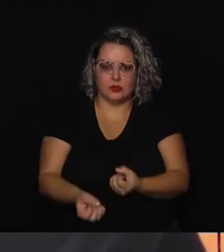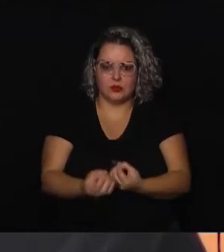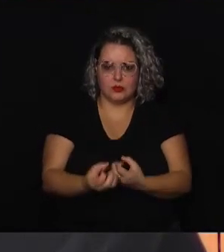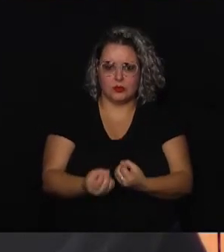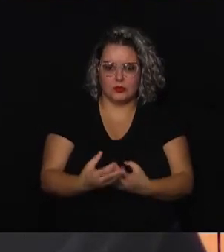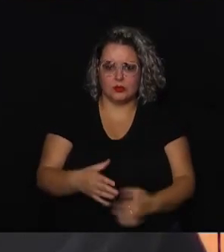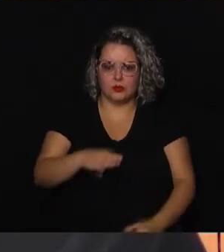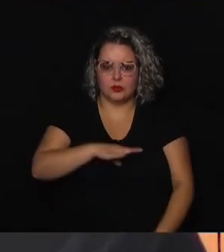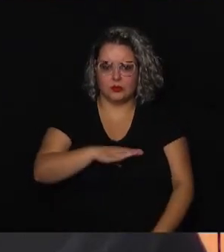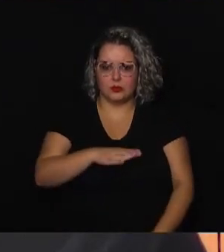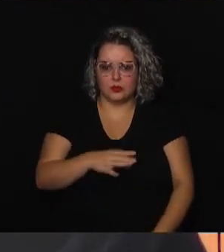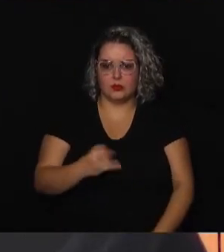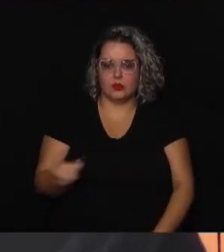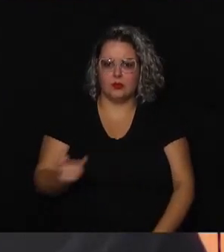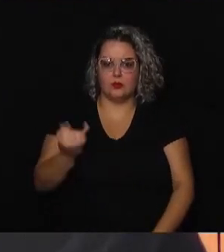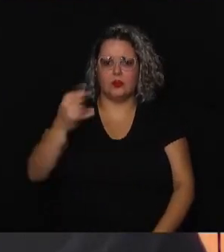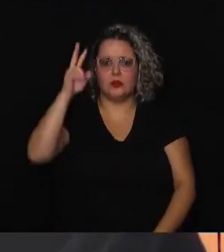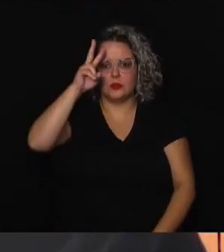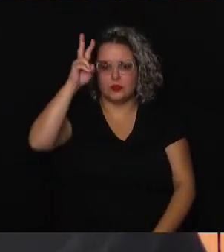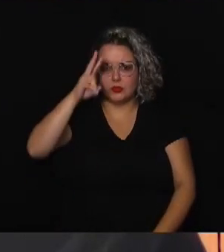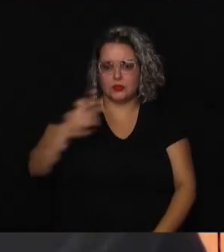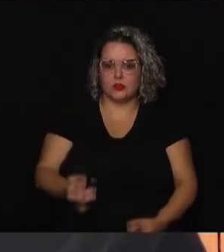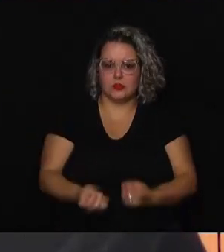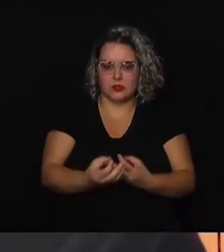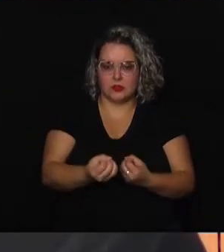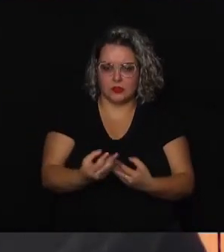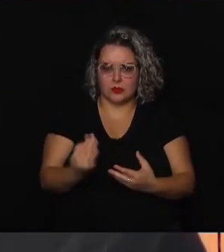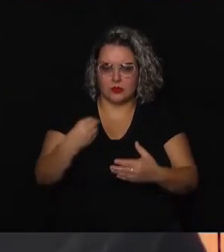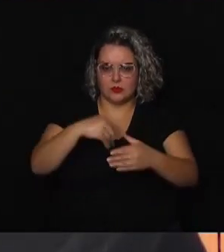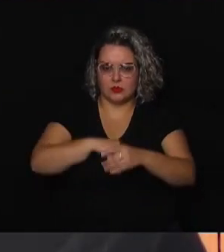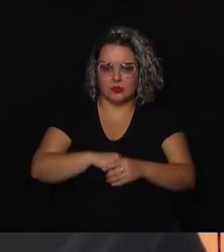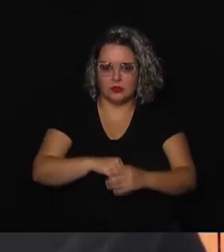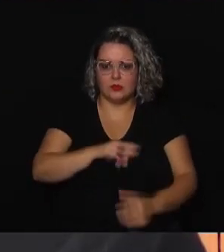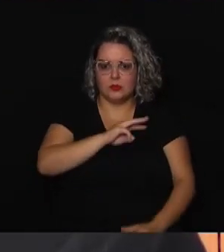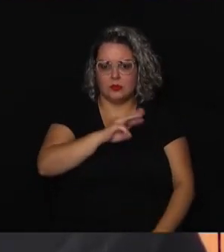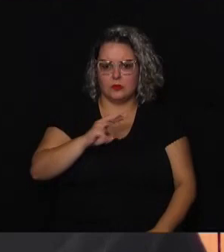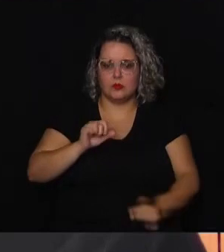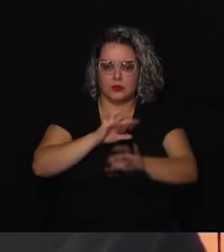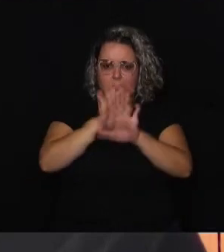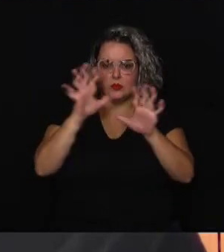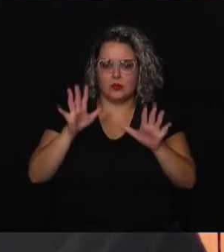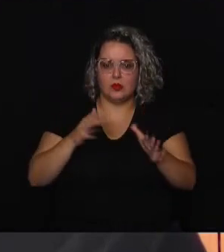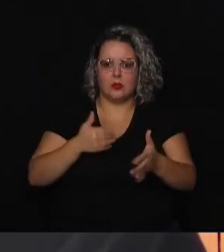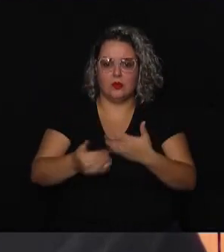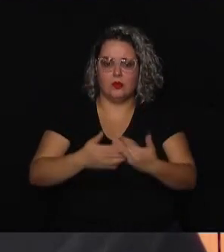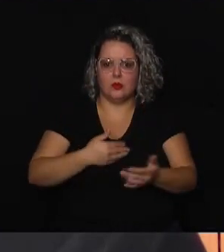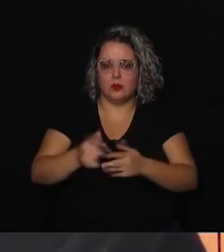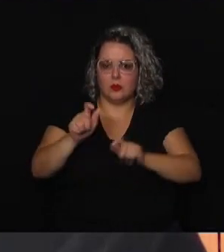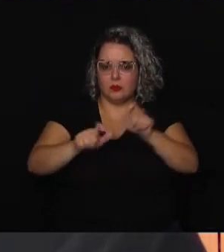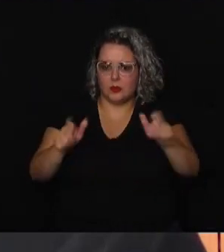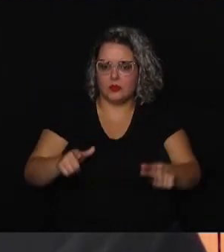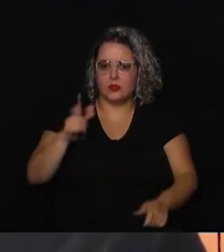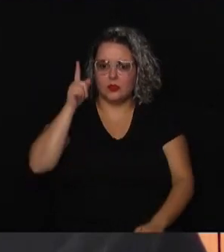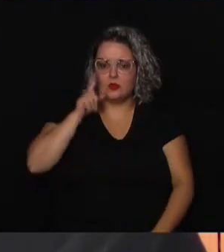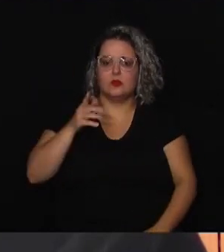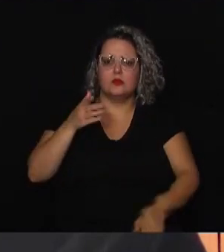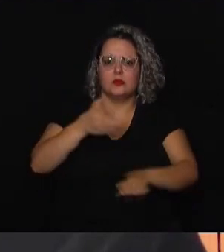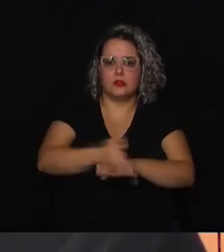município, né? É importante lembrar que esses dados eles ficam no nosso portal da transparência, então qualquer pessoa que tem acesso já consegue ter uma